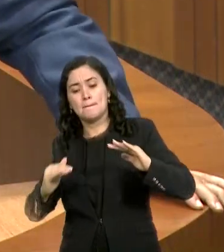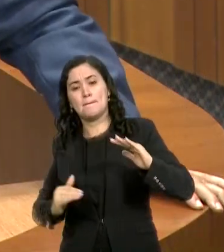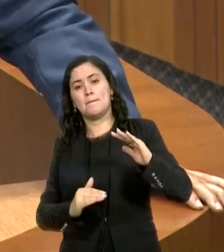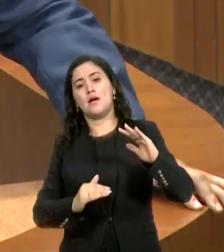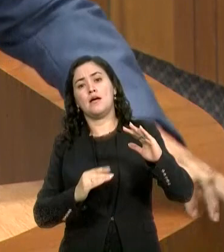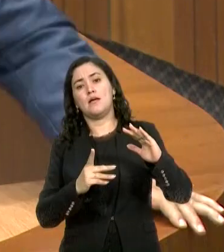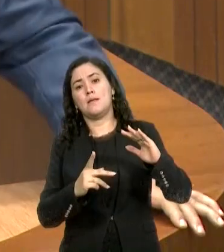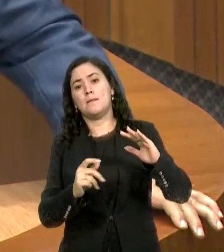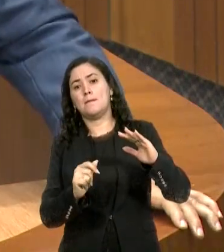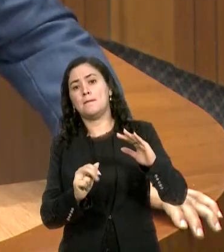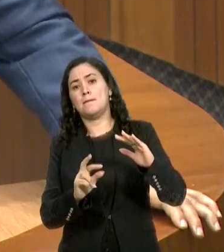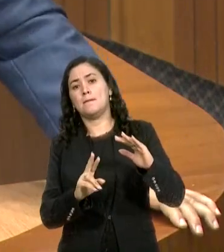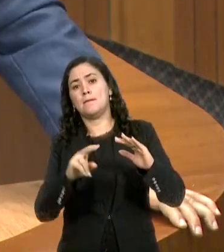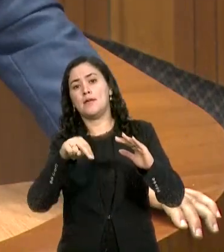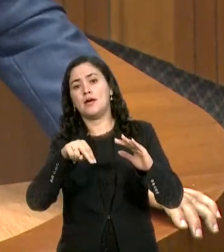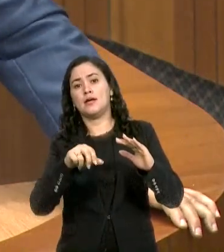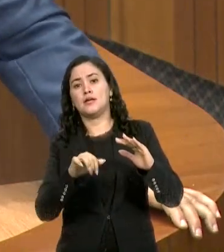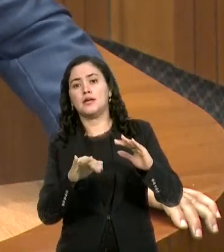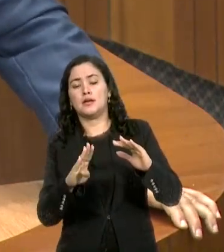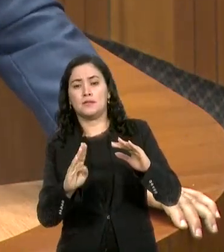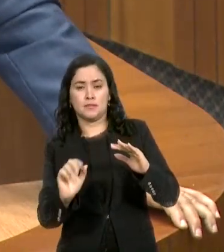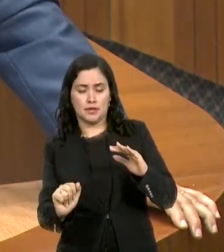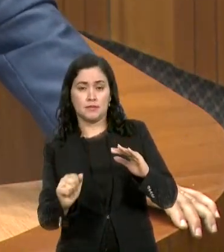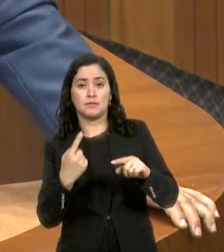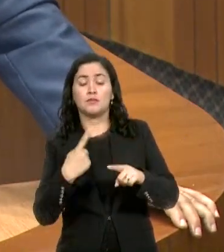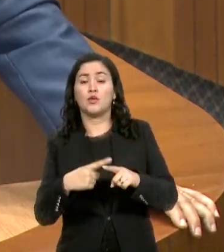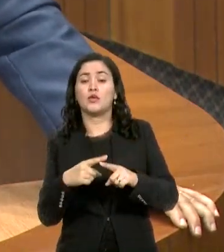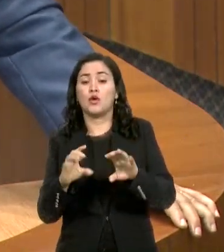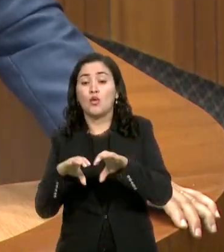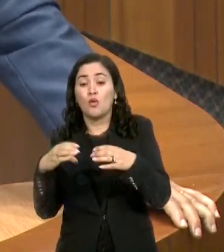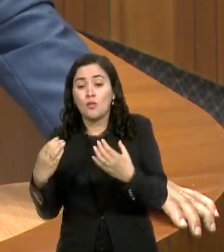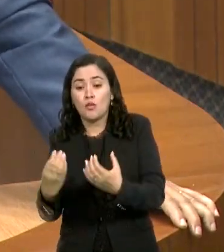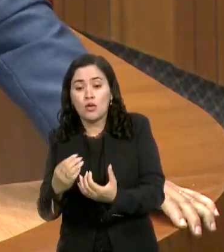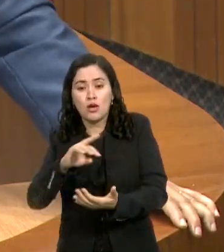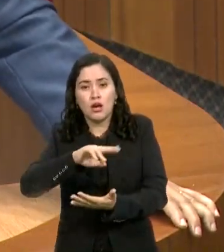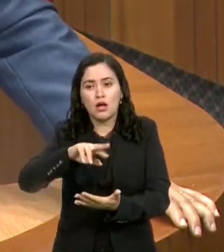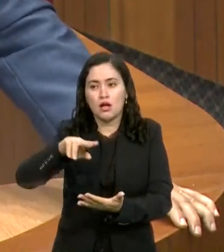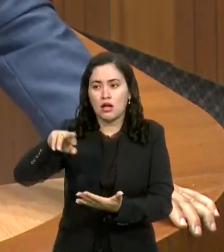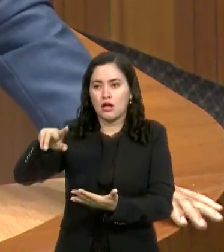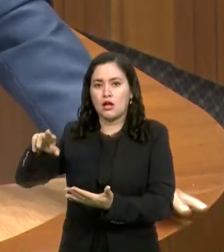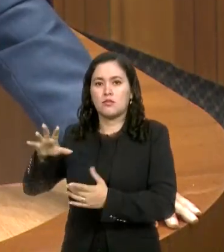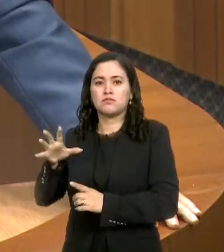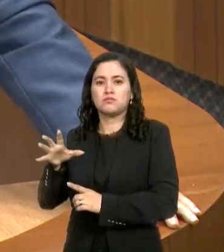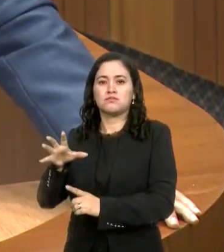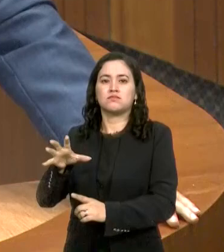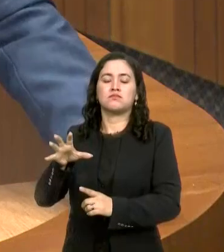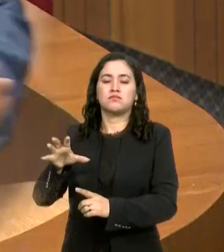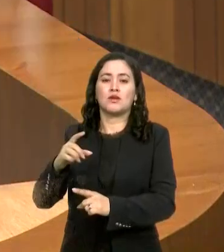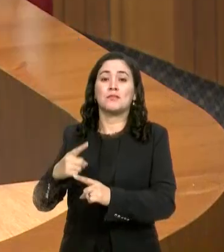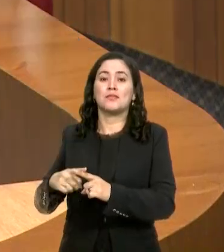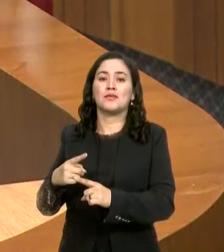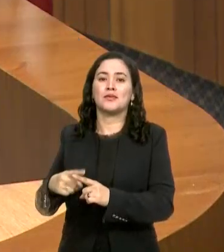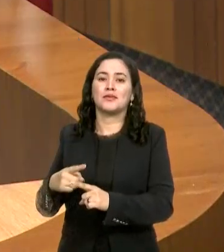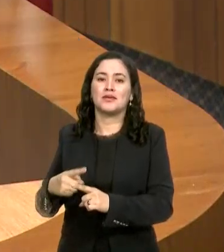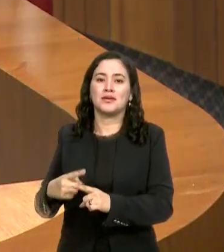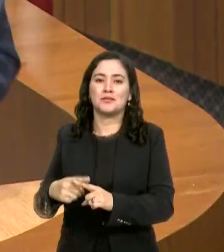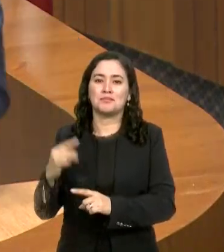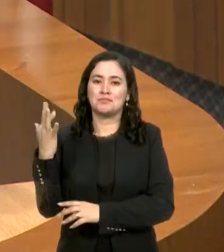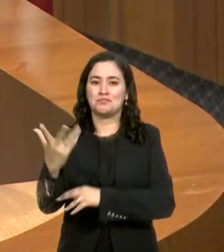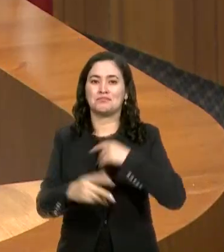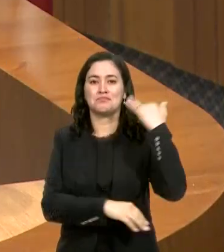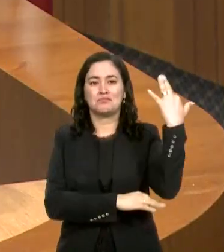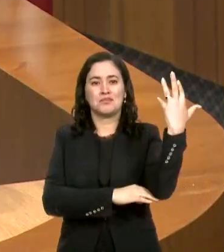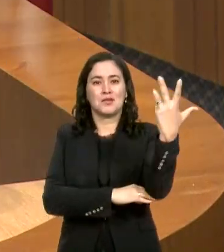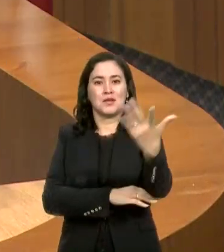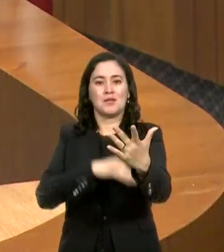várias comunidades sendo afetadas diretamente, né, pelo desmatamento, né, tanto do ponto de vista